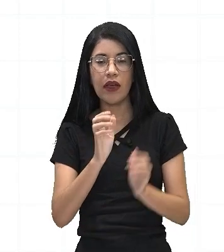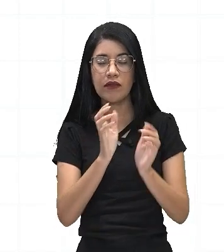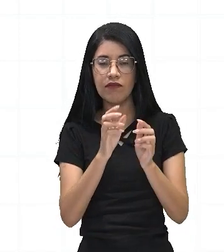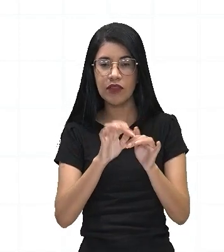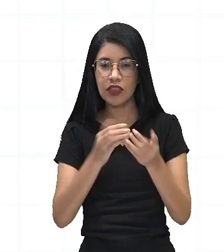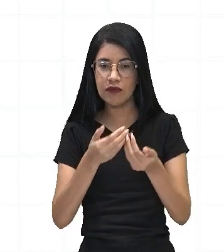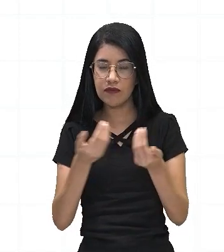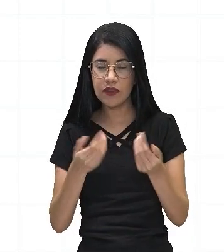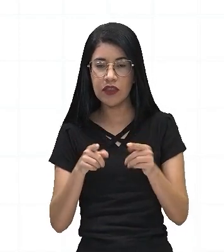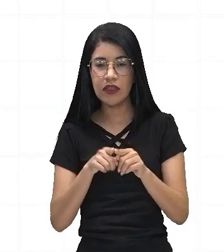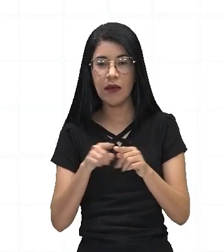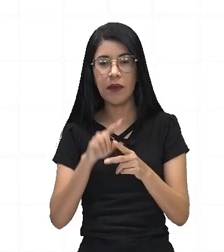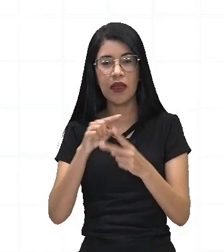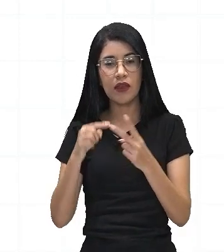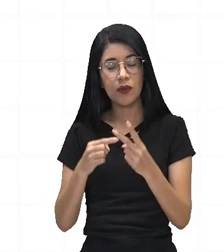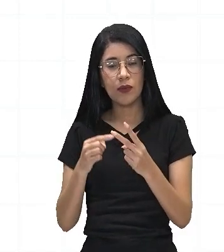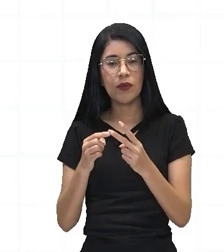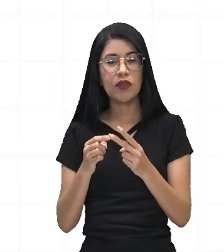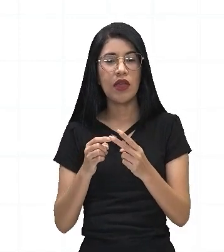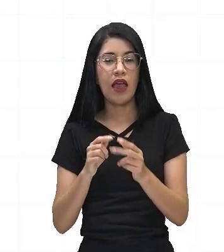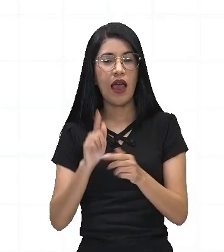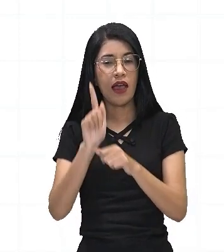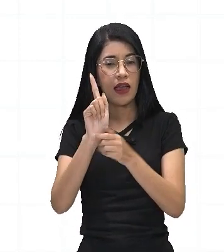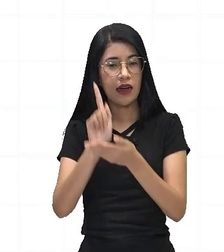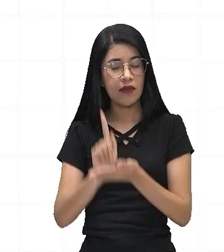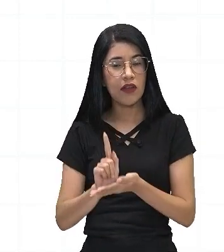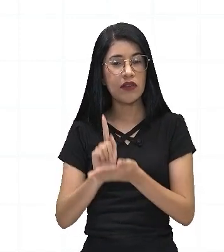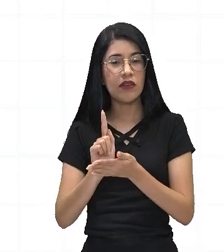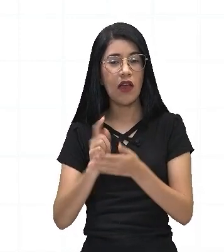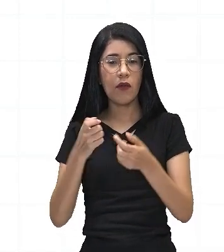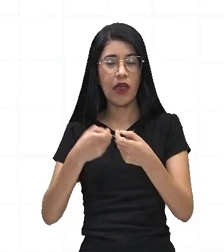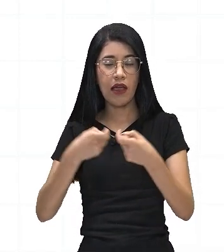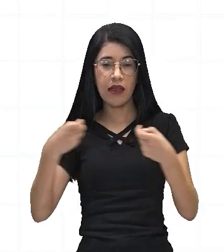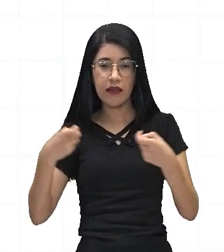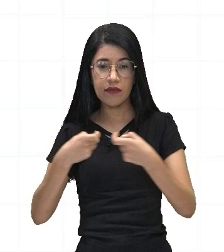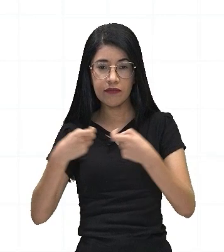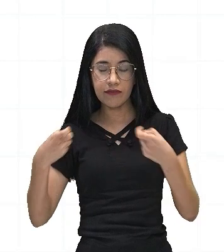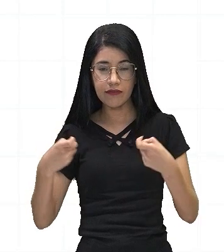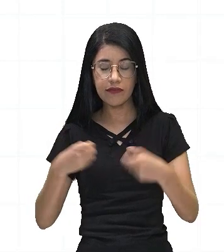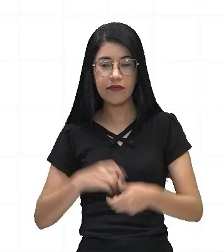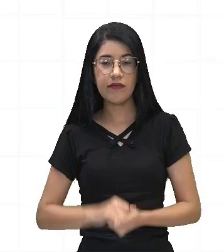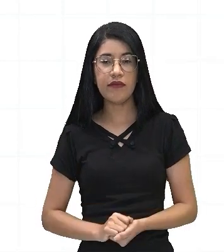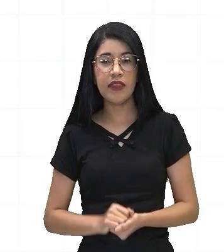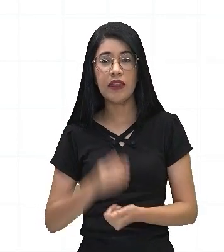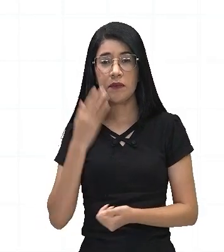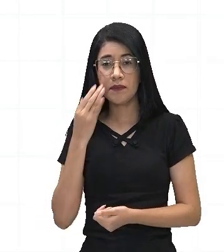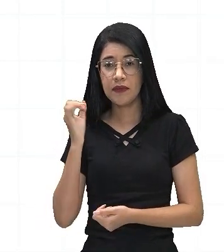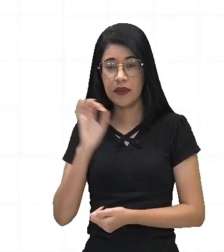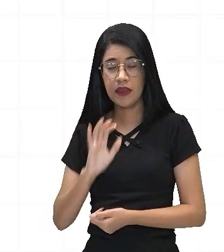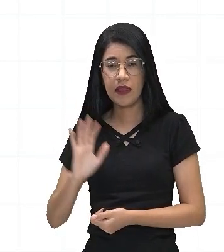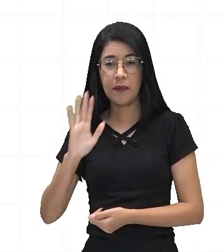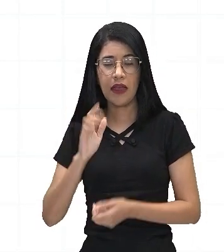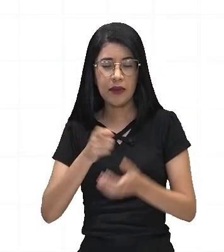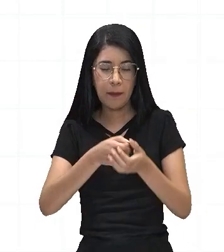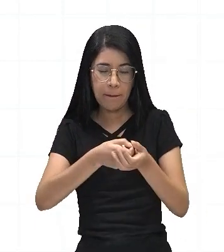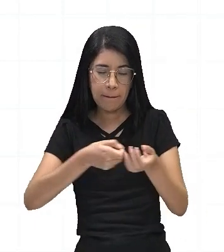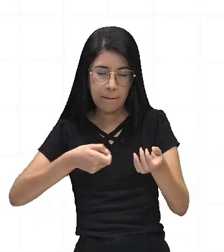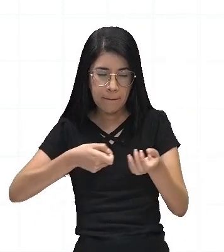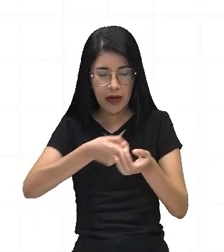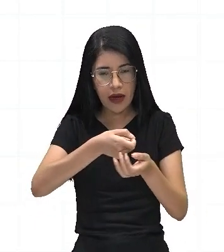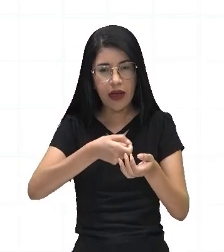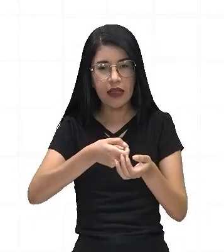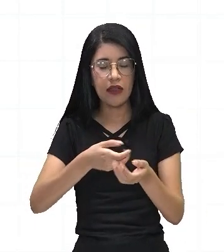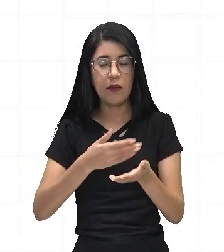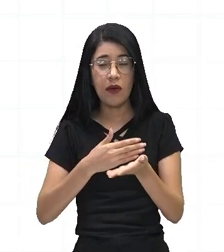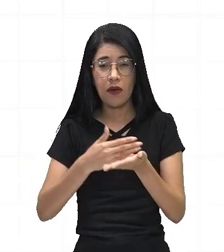gravitacional e elástica. Na imagem você relembra aí com a gente esse jogo de sinuca, esse jogo de bilhar, e você observa que para começar o jogo,